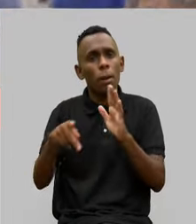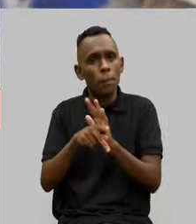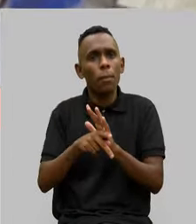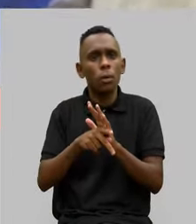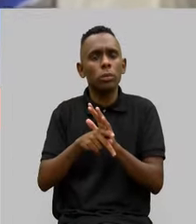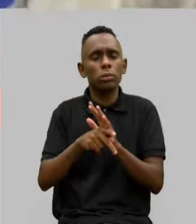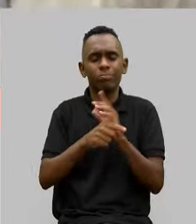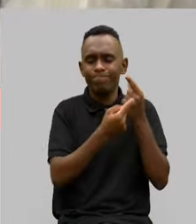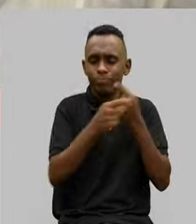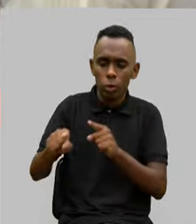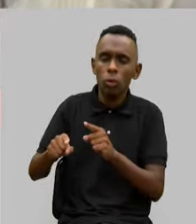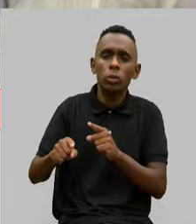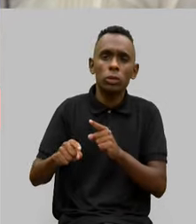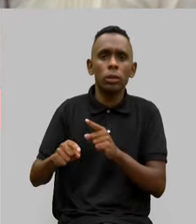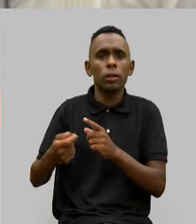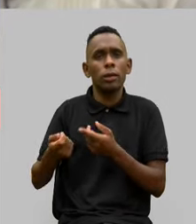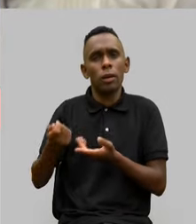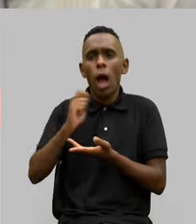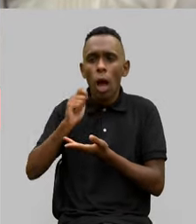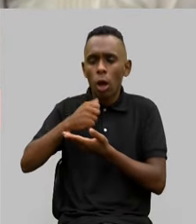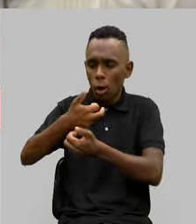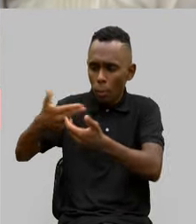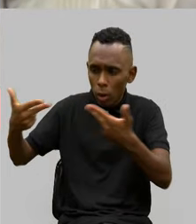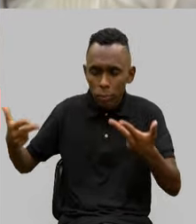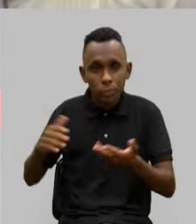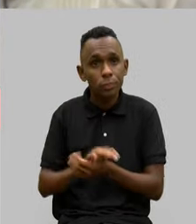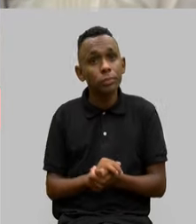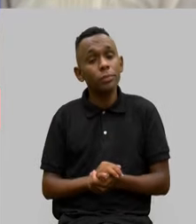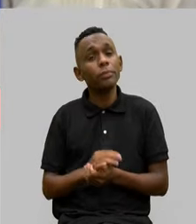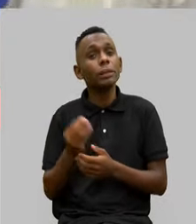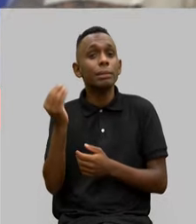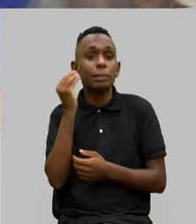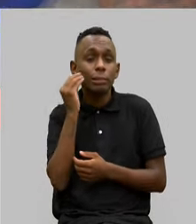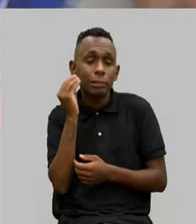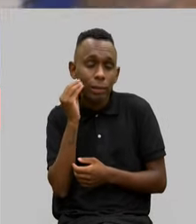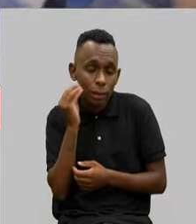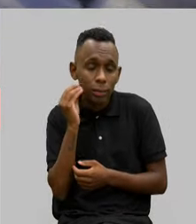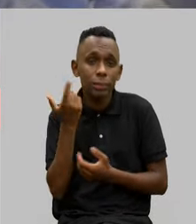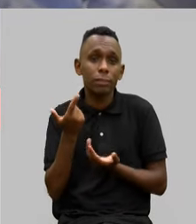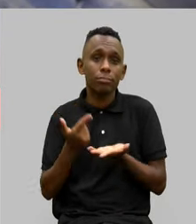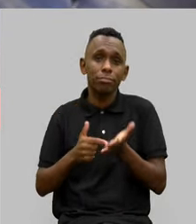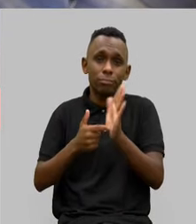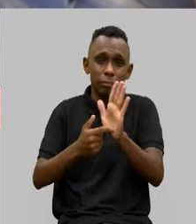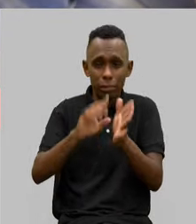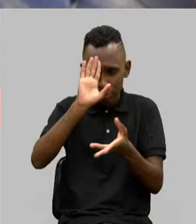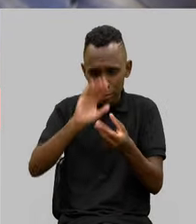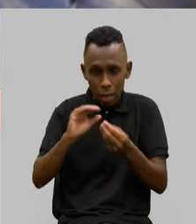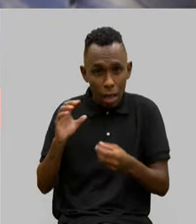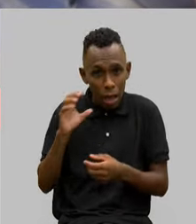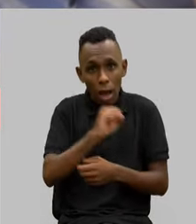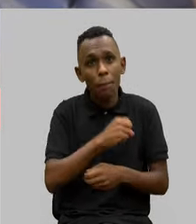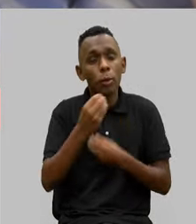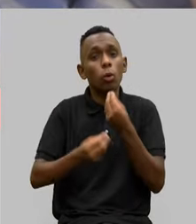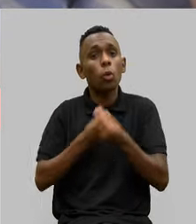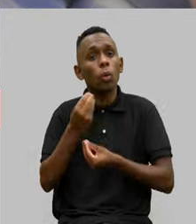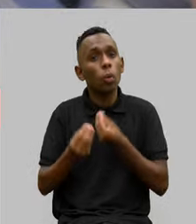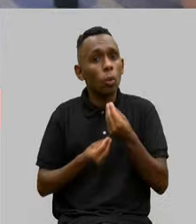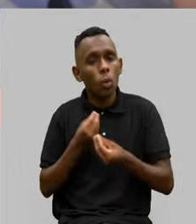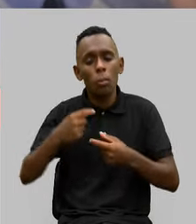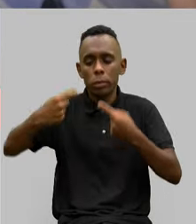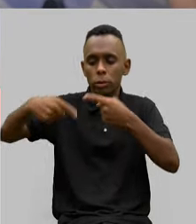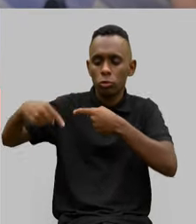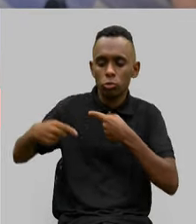guerra à drogas né bem a gente vai tentar hoje traçar um Panorama eh mais rapidamente sobre Como tá essa